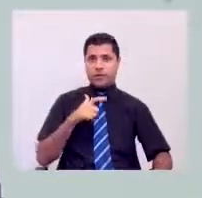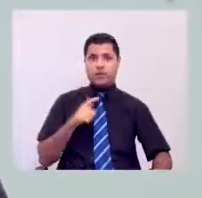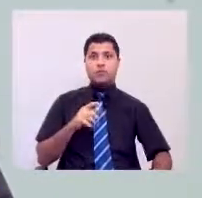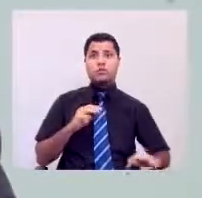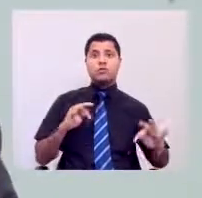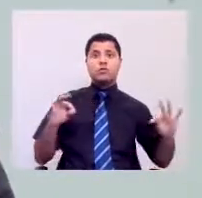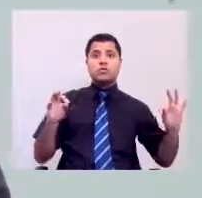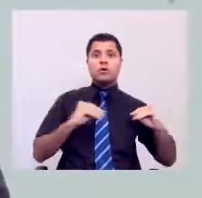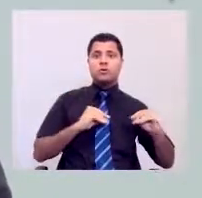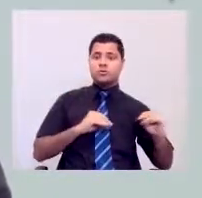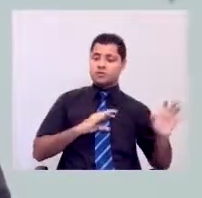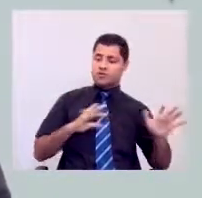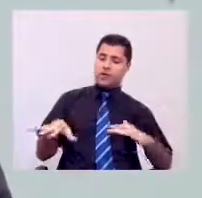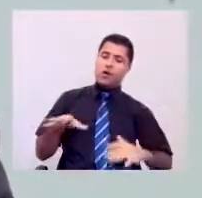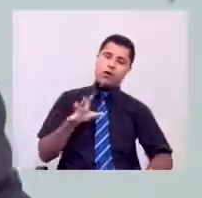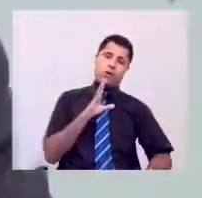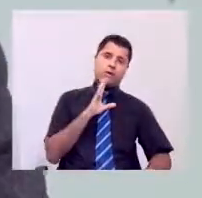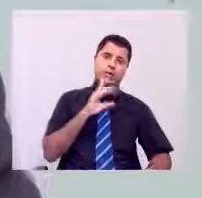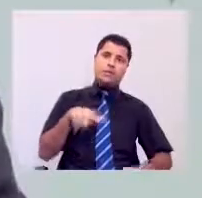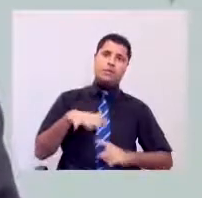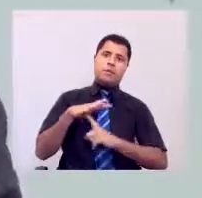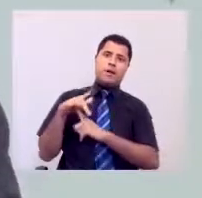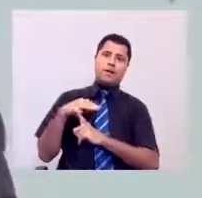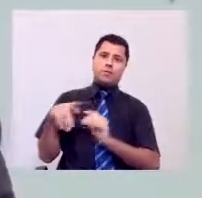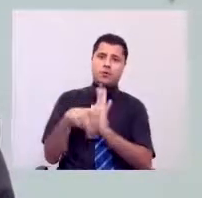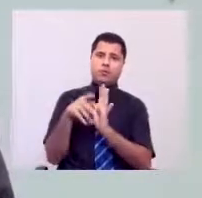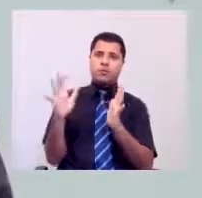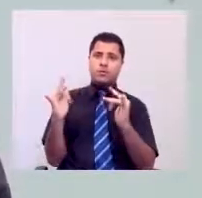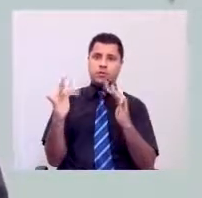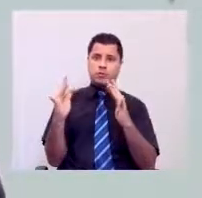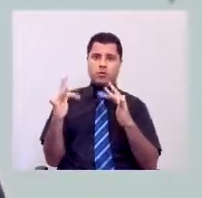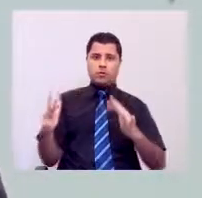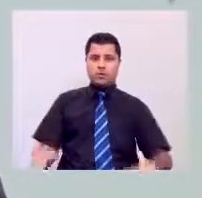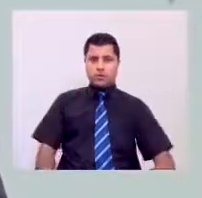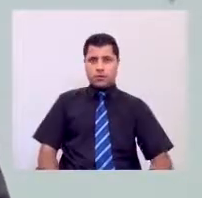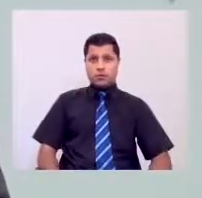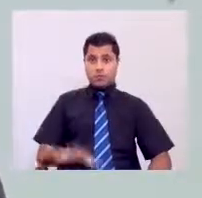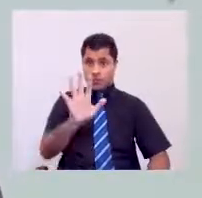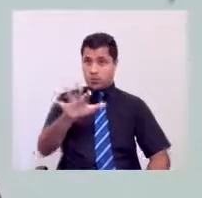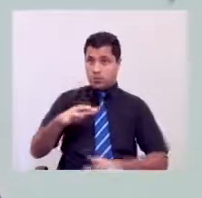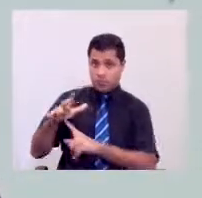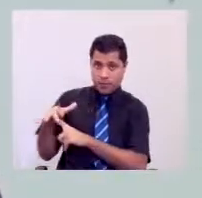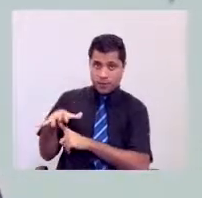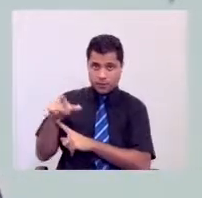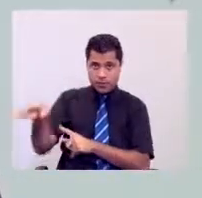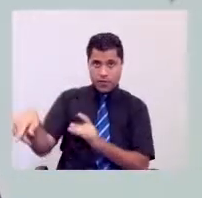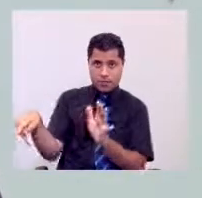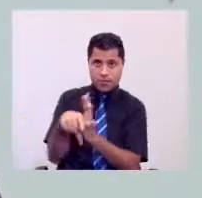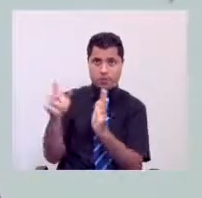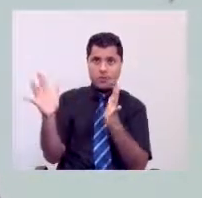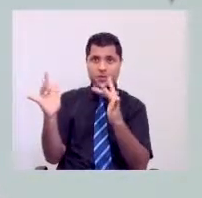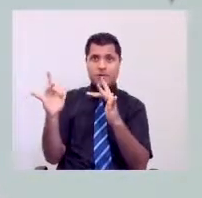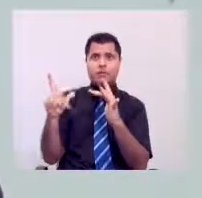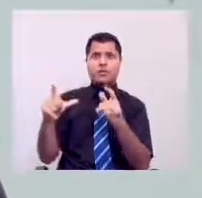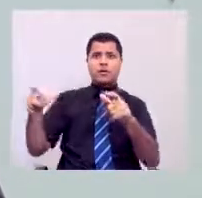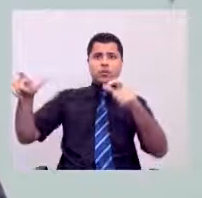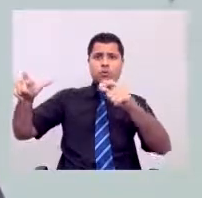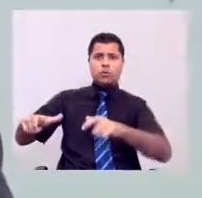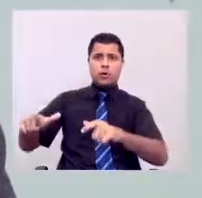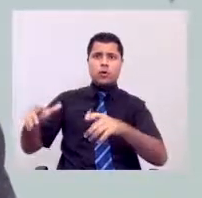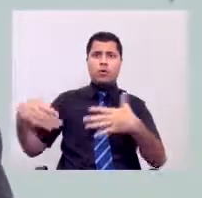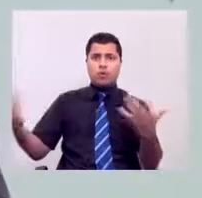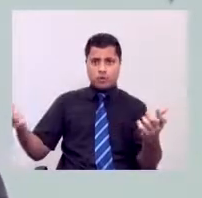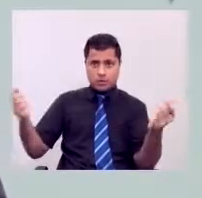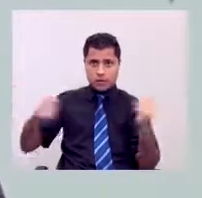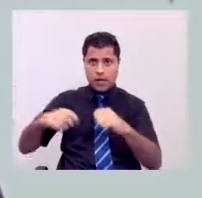dos Namorados. Mas pasmem, senhores e as senhoras, que a Praça dos Namorados estava um lugar que não dava para